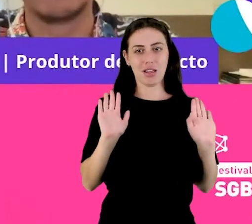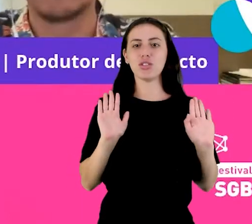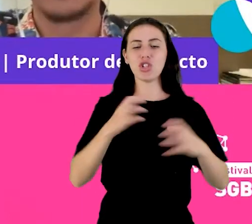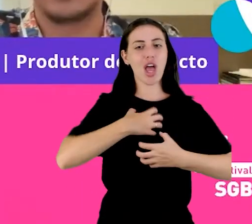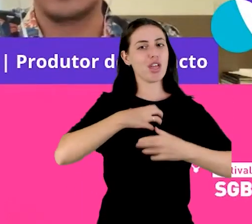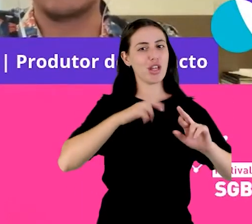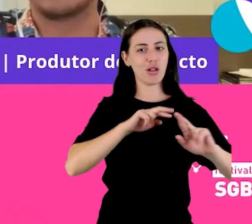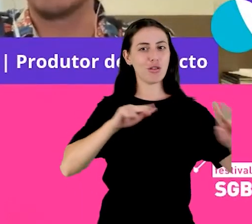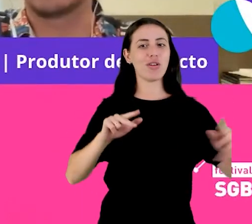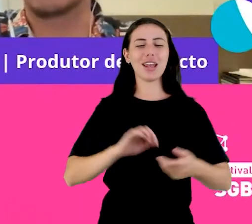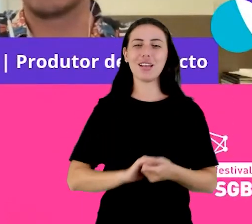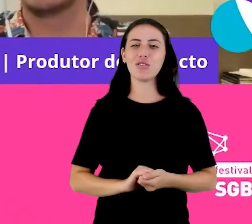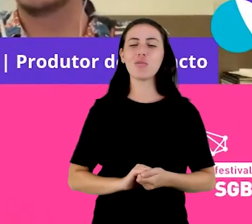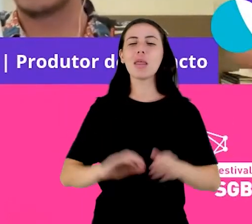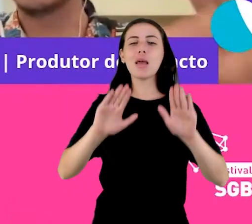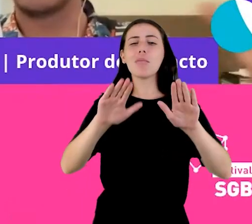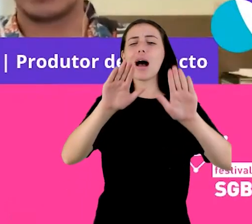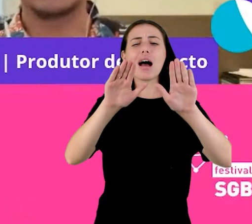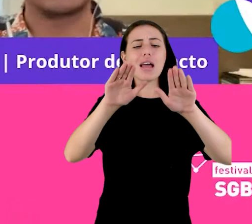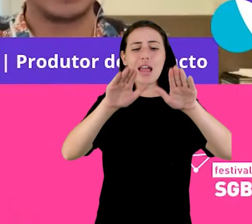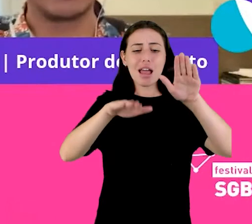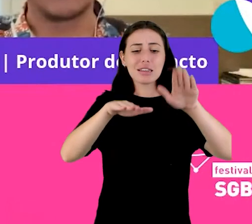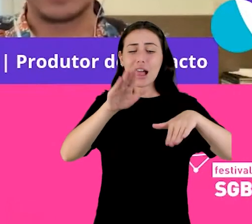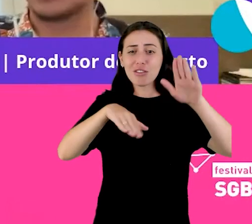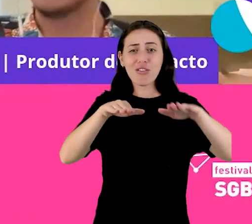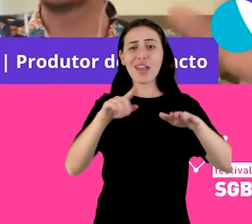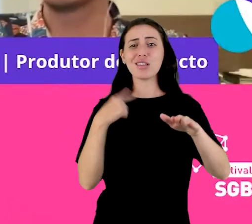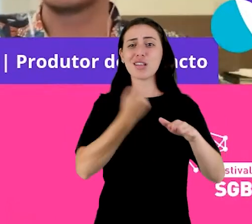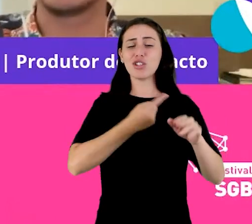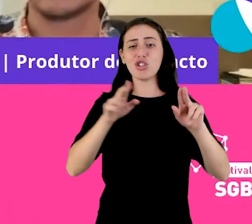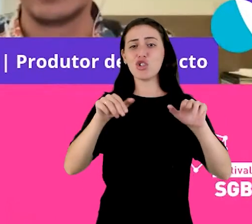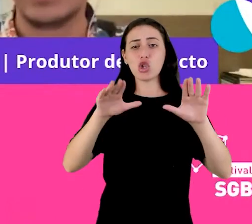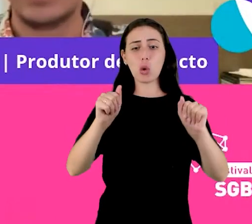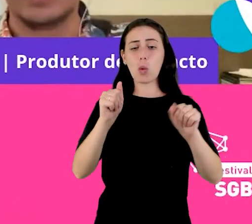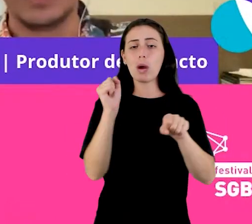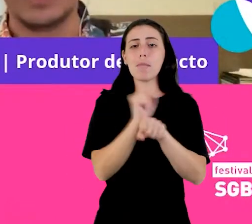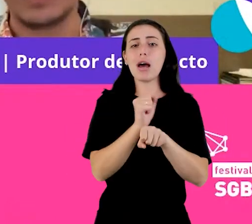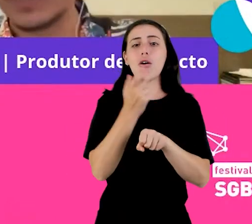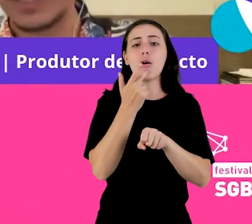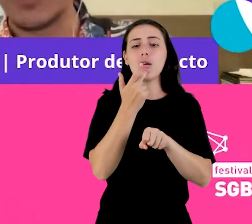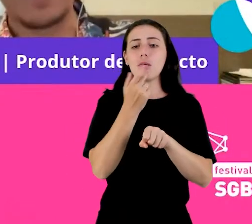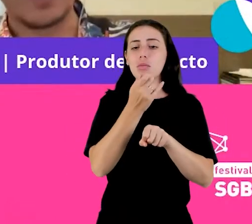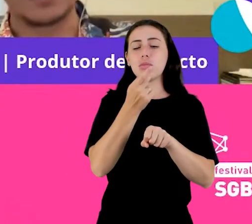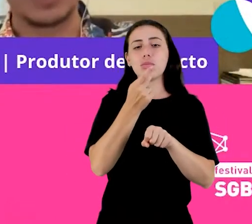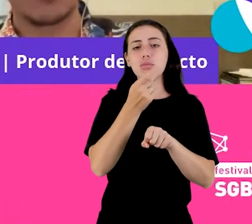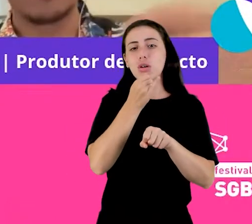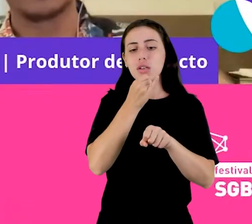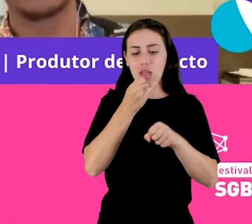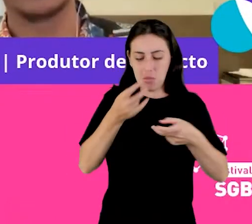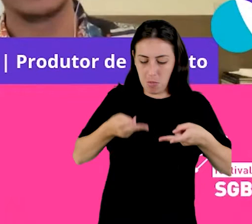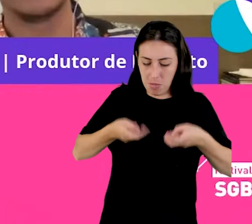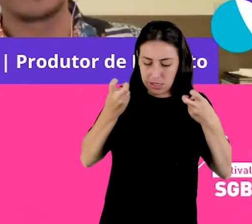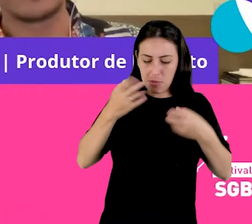questões. Fica muito claro como a gente tem esse olhar externo de falar, as pessoas trans, e às vezes a gente nunca parou para se olhar como